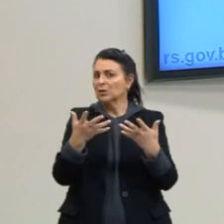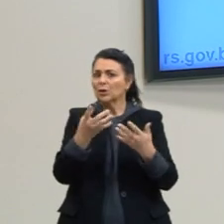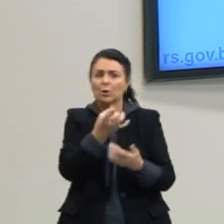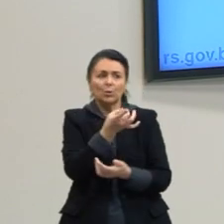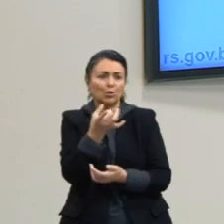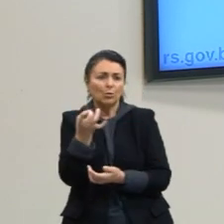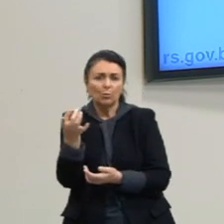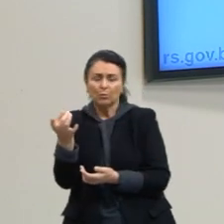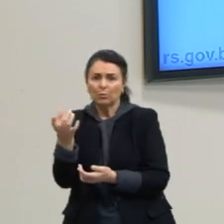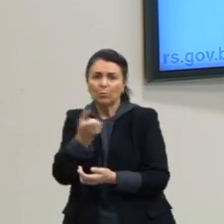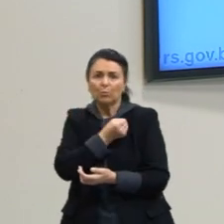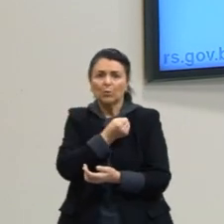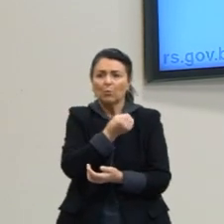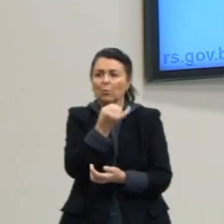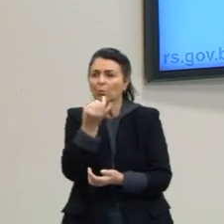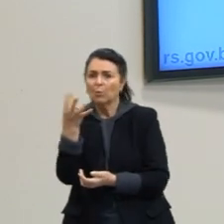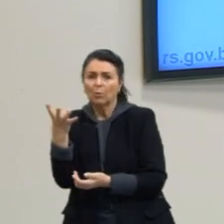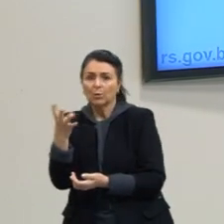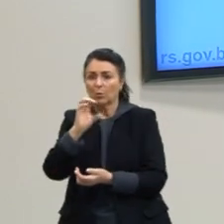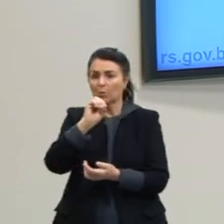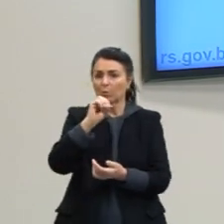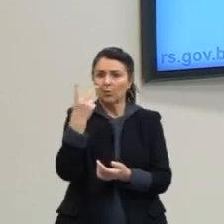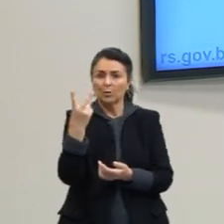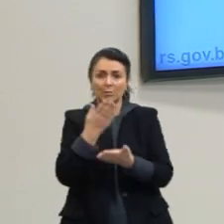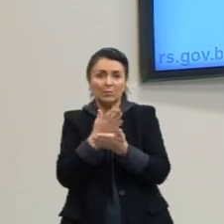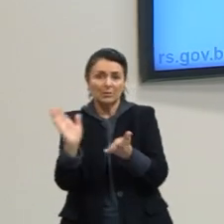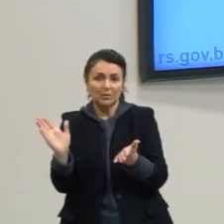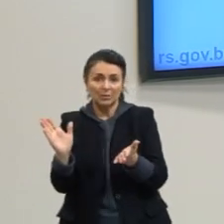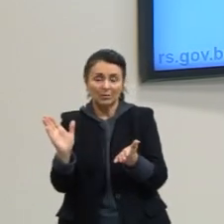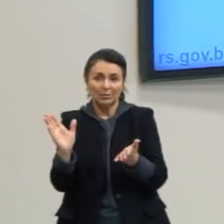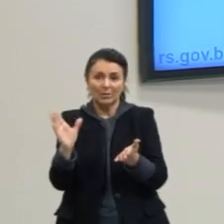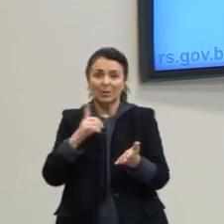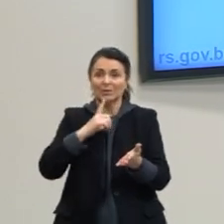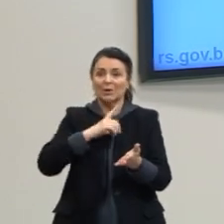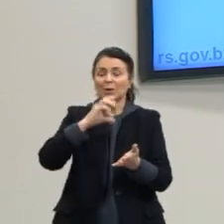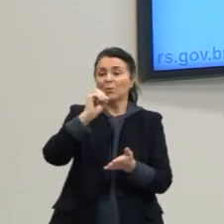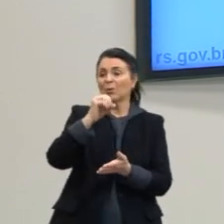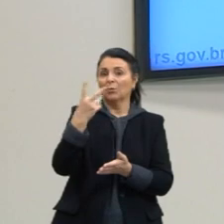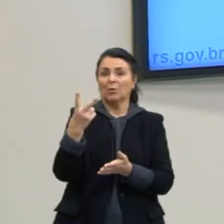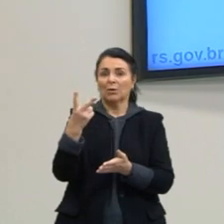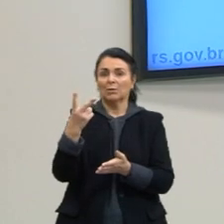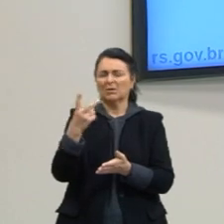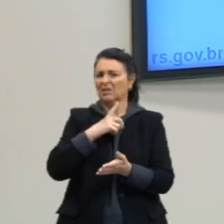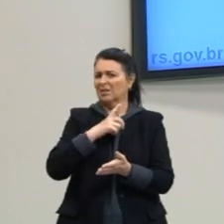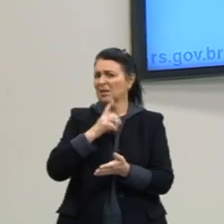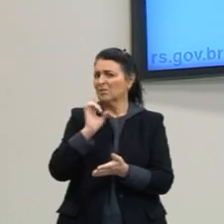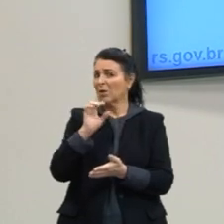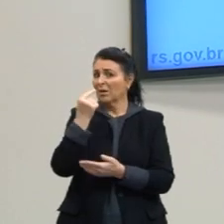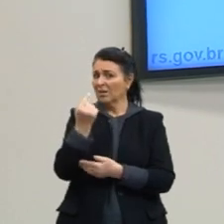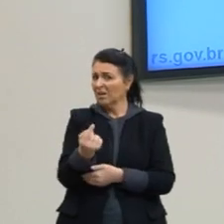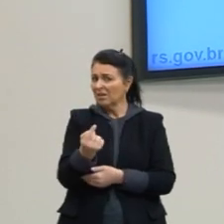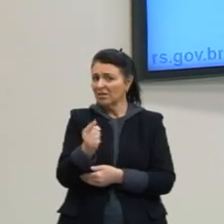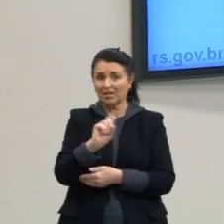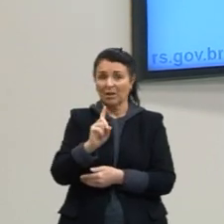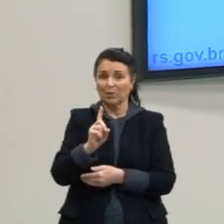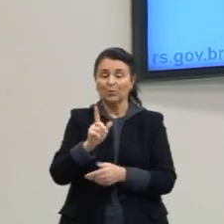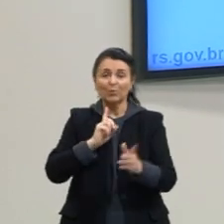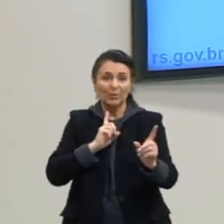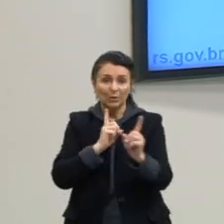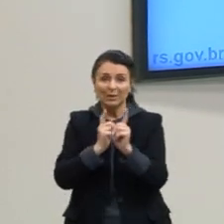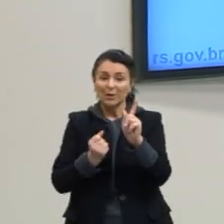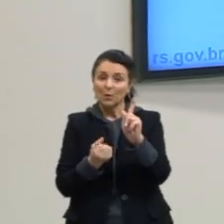oxigênio perdido Nós só tem um gás ou só o oxigênio só o elemento que me se não eu vou encontrar o gás oxigênio